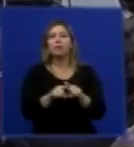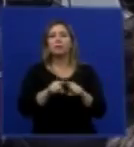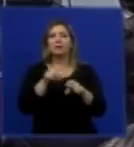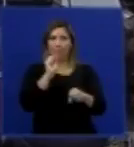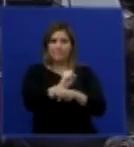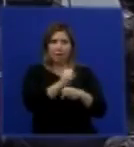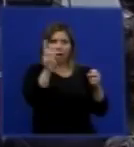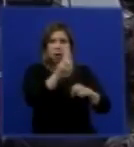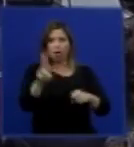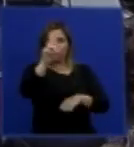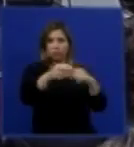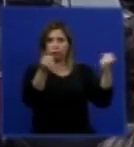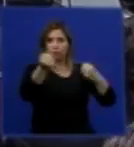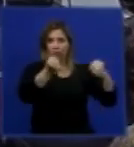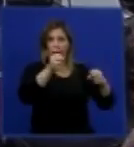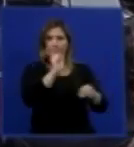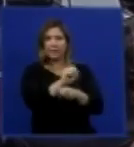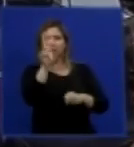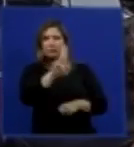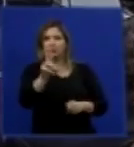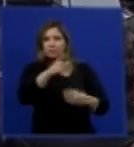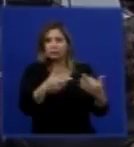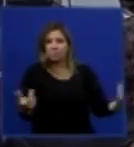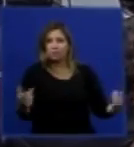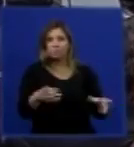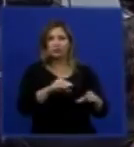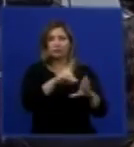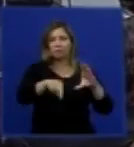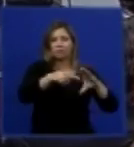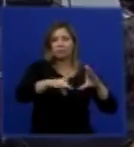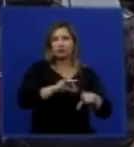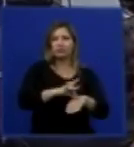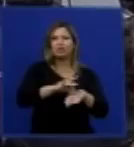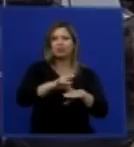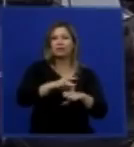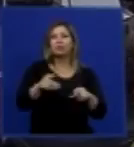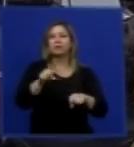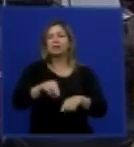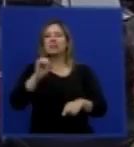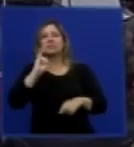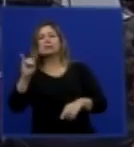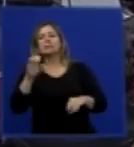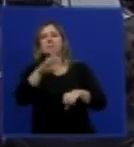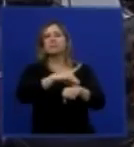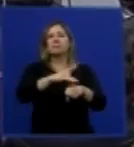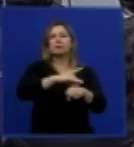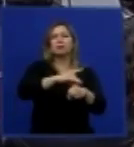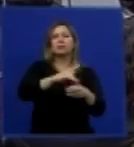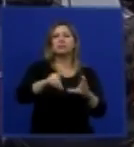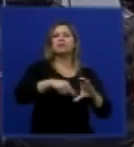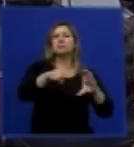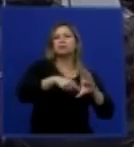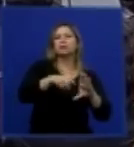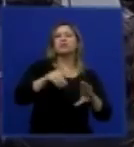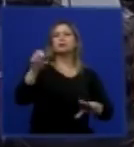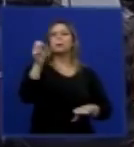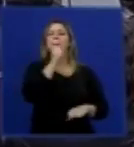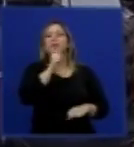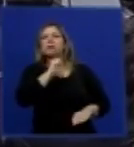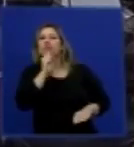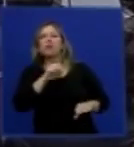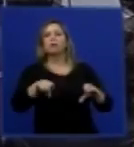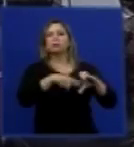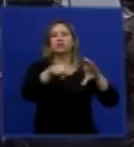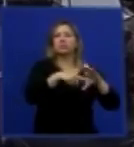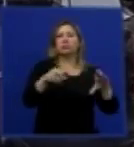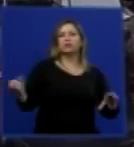carros então mais muito mais do que discutir se esses Pneus São importados se são reprocessados se são